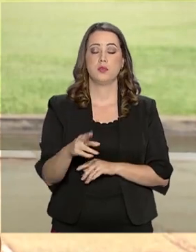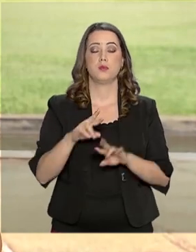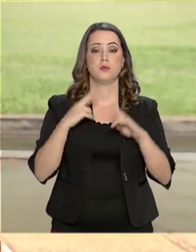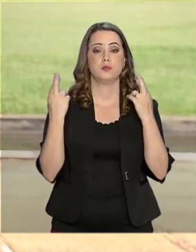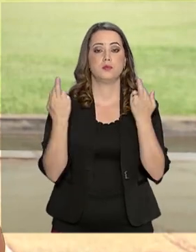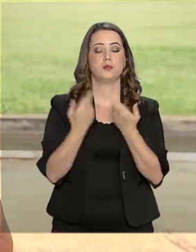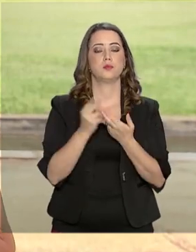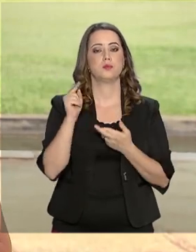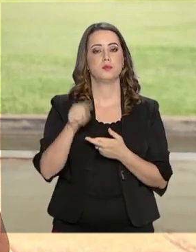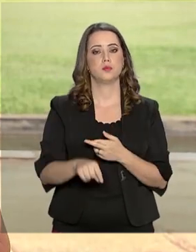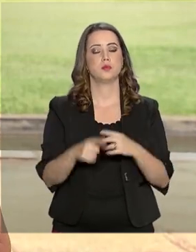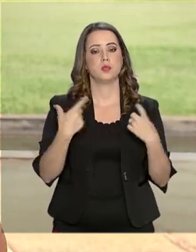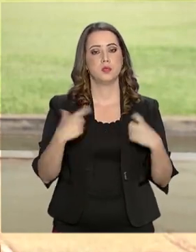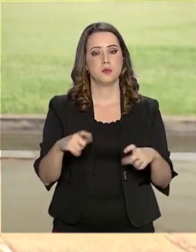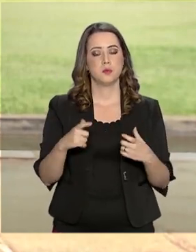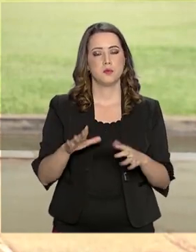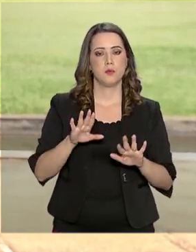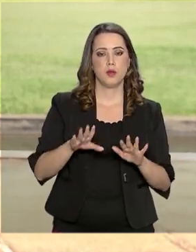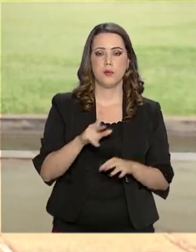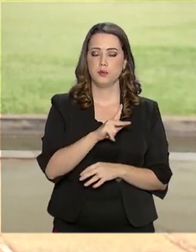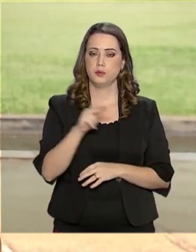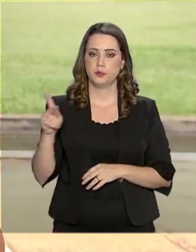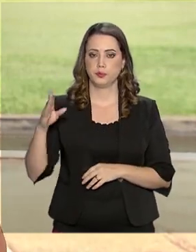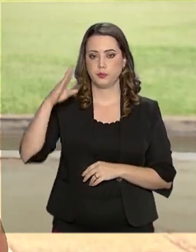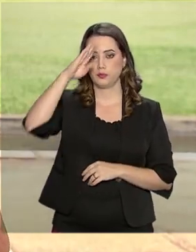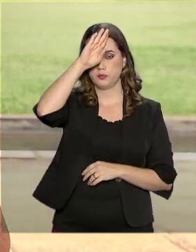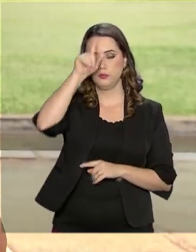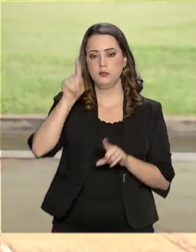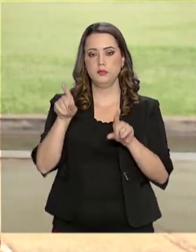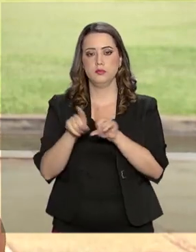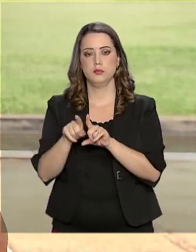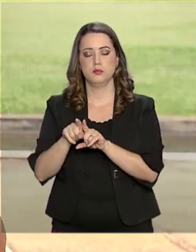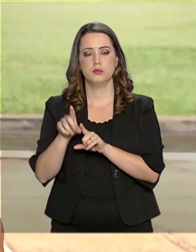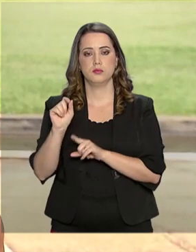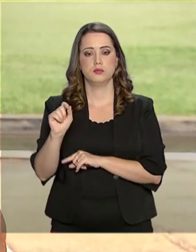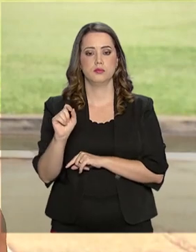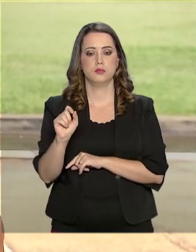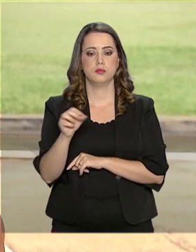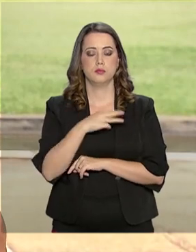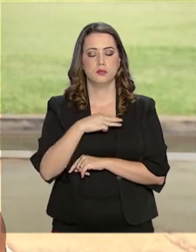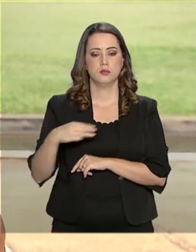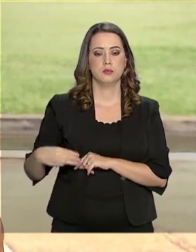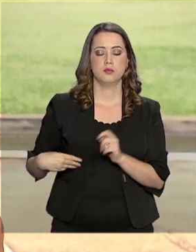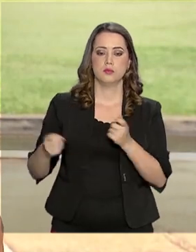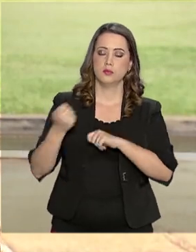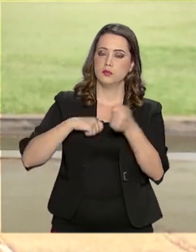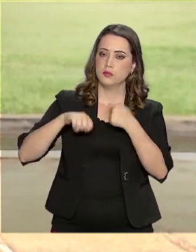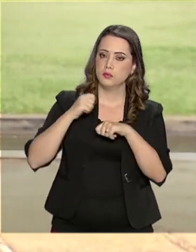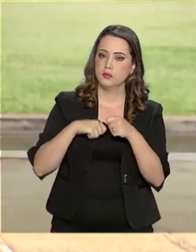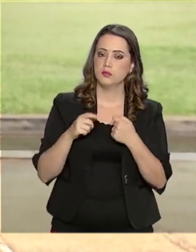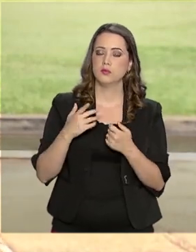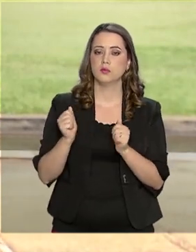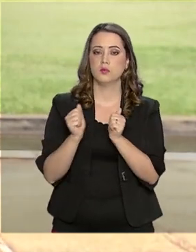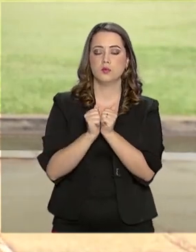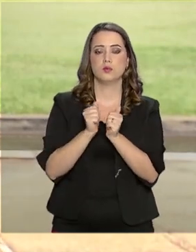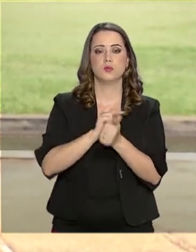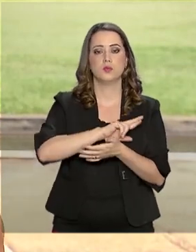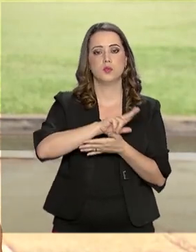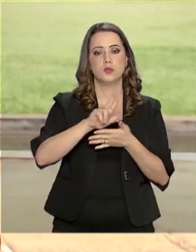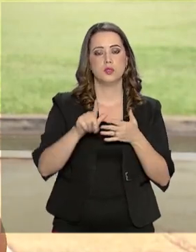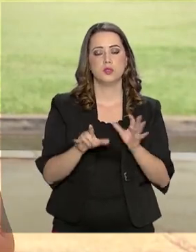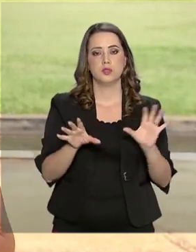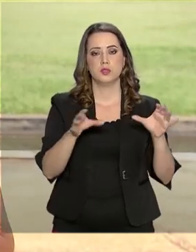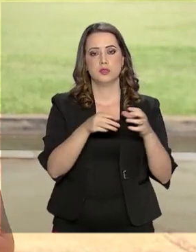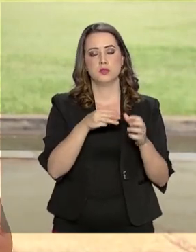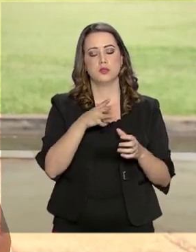reunião aqui no palácio da alvorada entre o presidente jair bolsonaro e o ministro da economia paulo guedes junto com outros membros